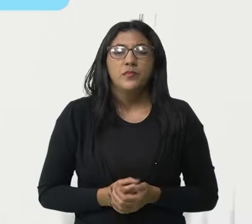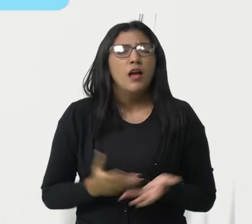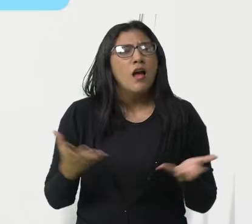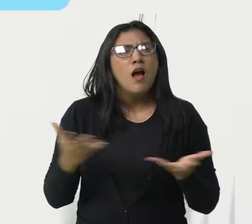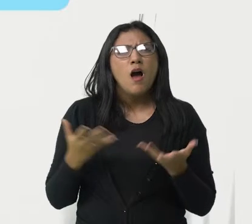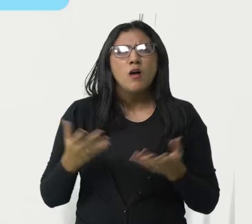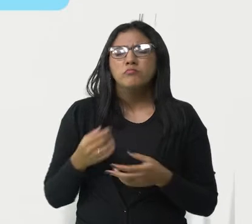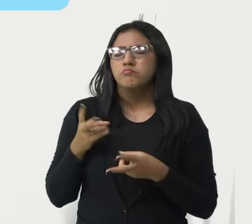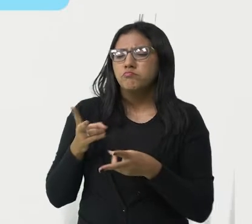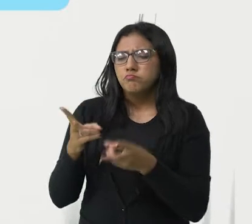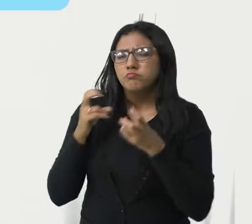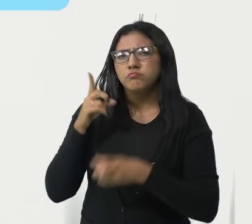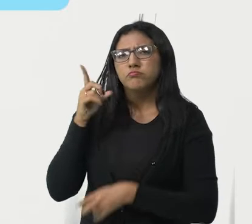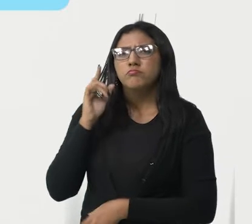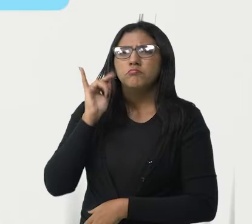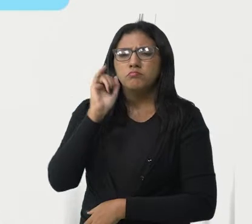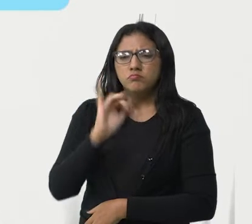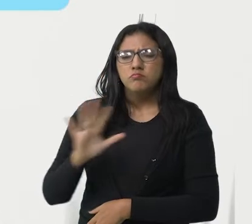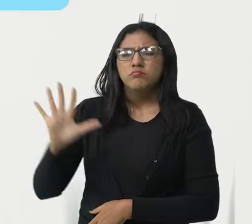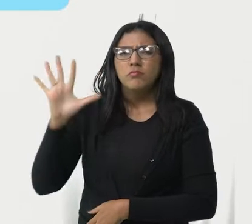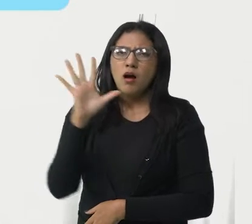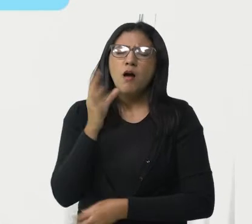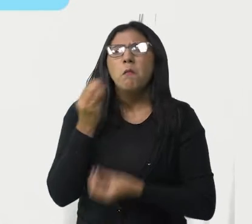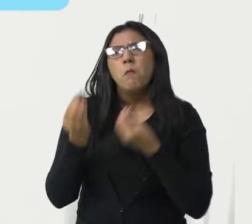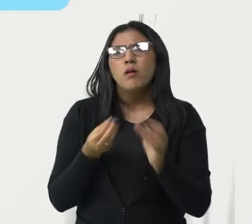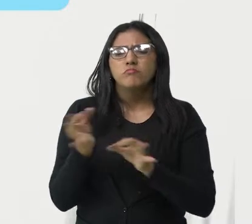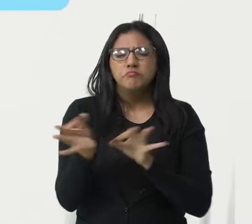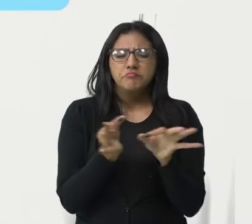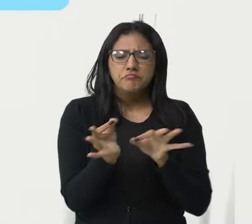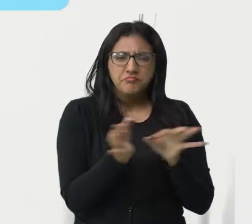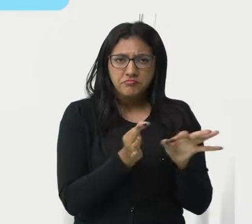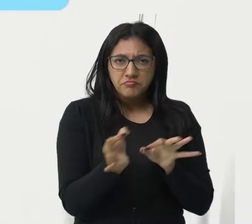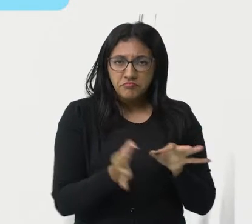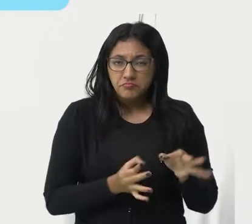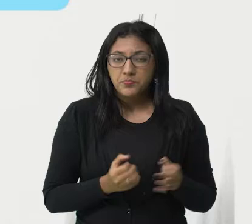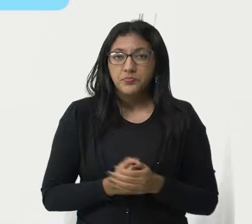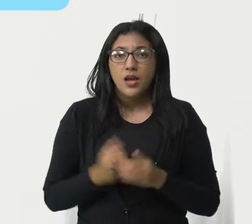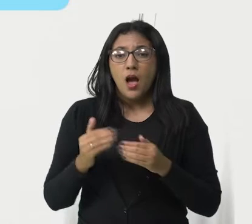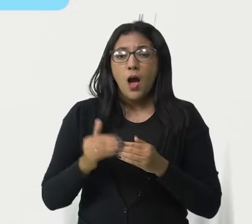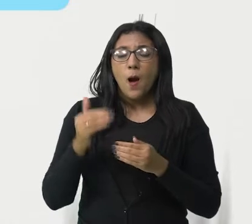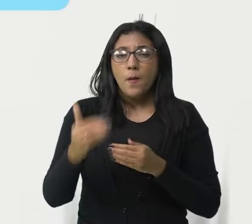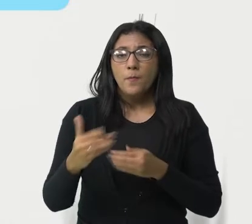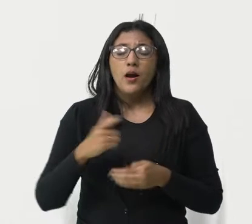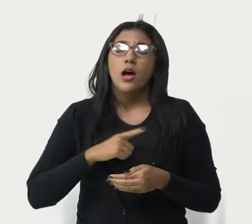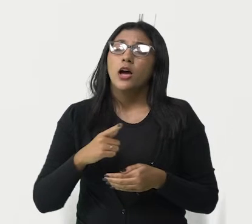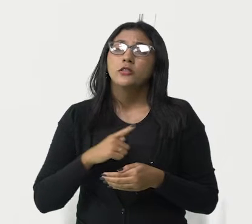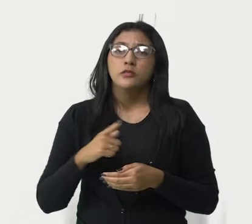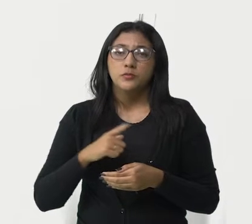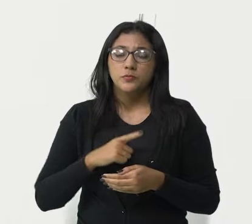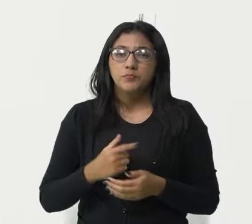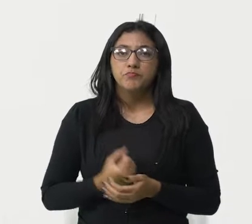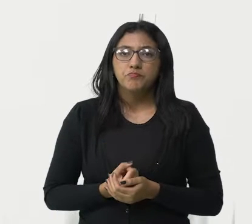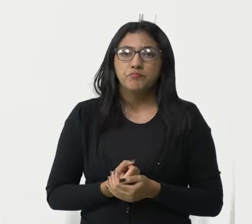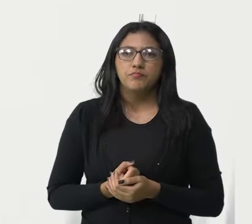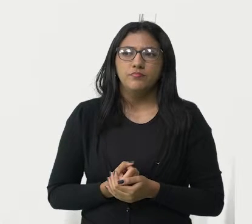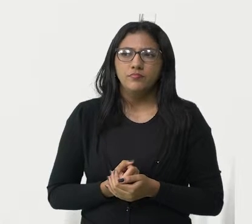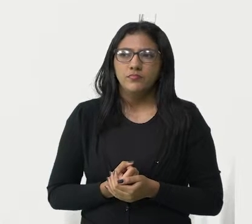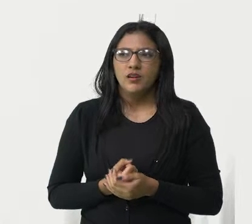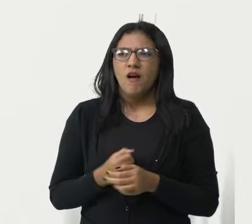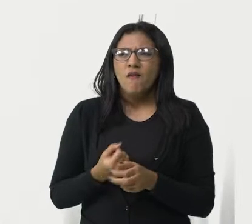melhor através do mapa essas divisões, né? E é a partir daí que a gente observa o quê? Todas